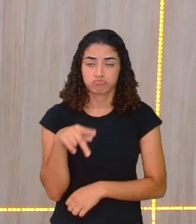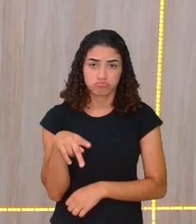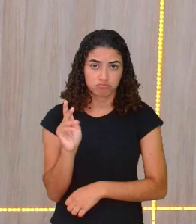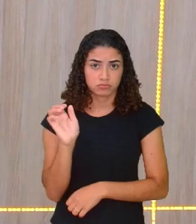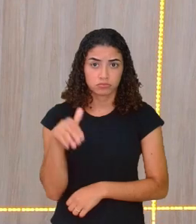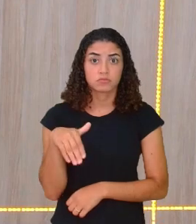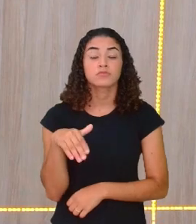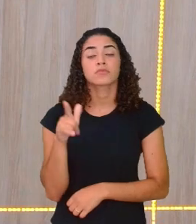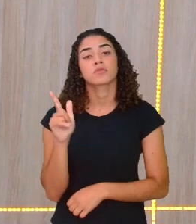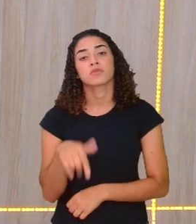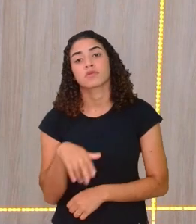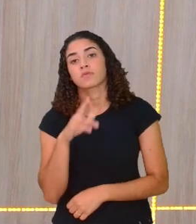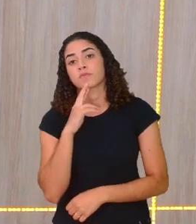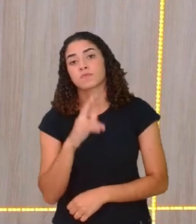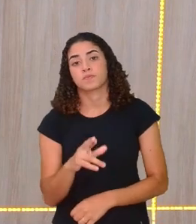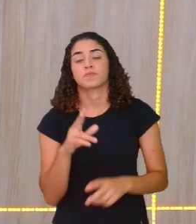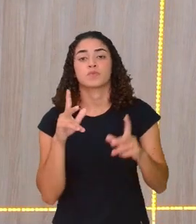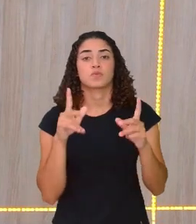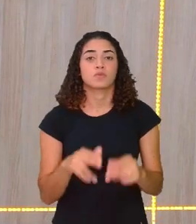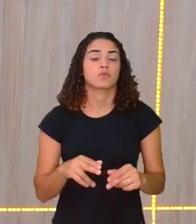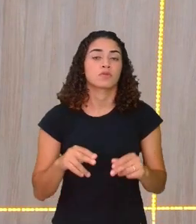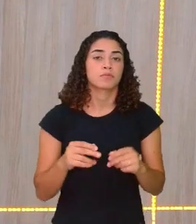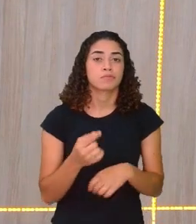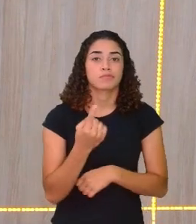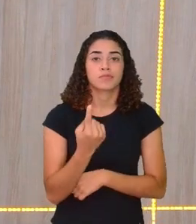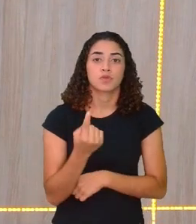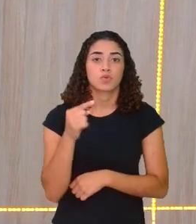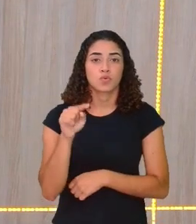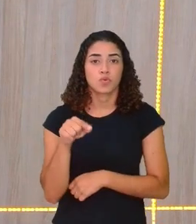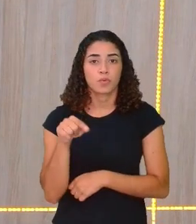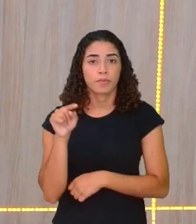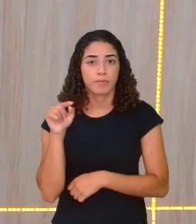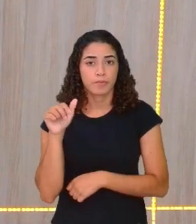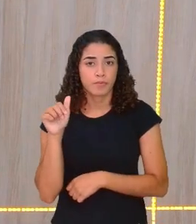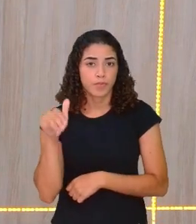quilômetro corresponde a 1.000 metros,